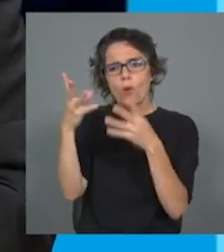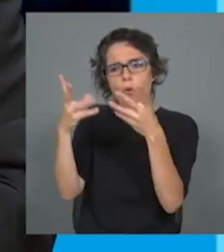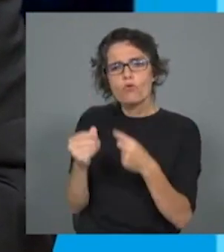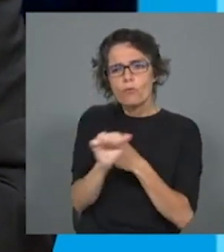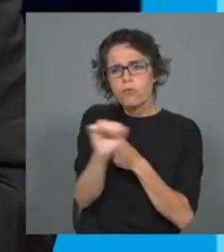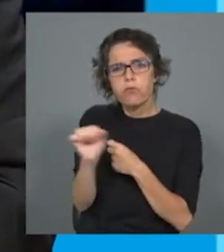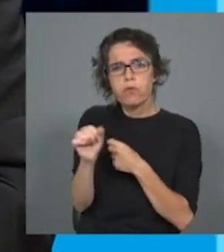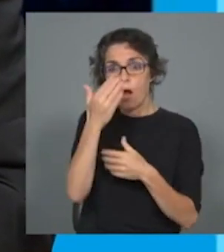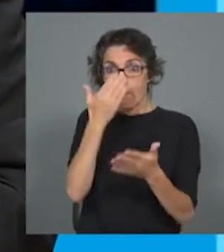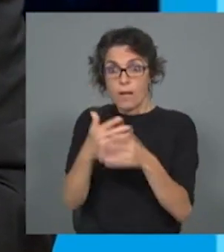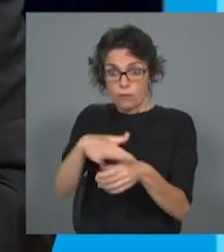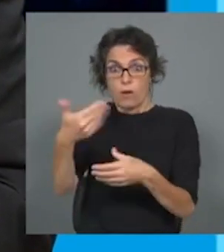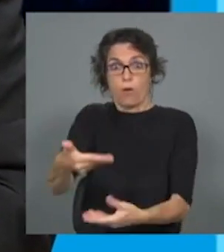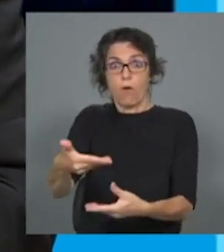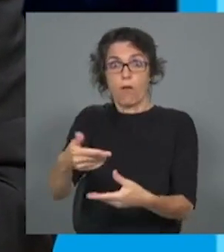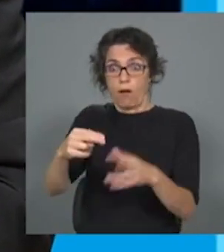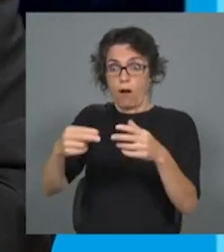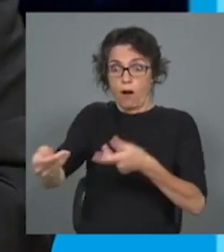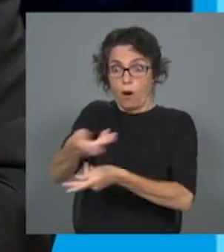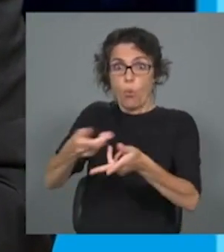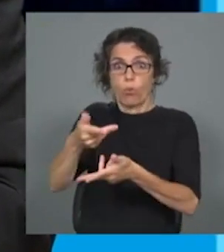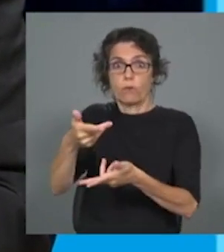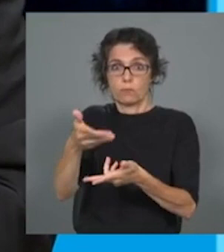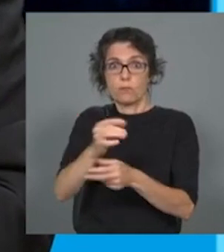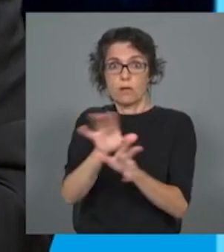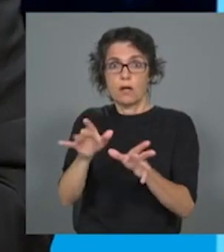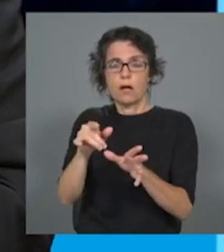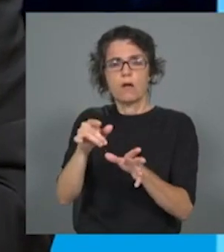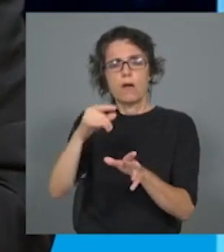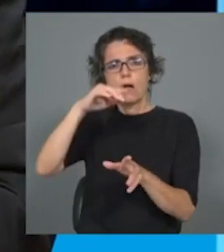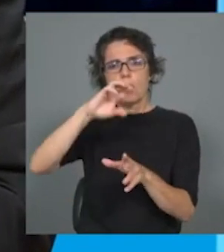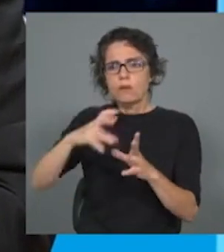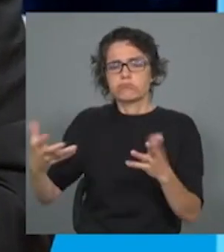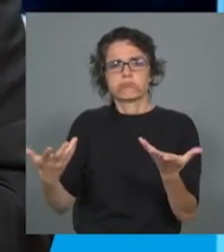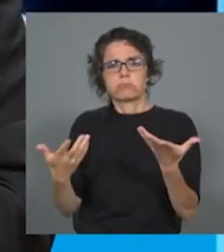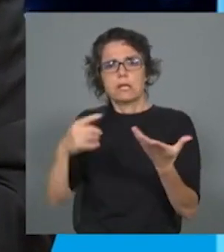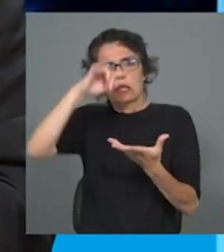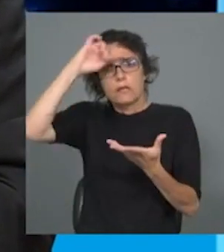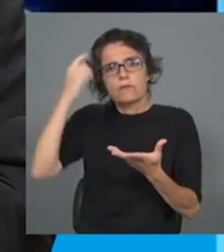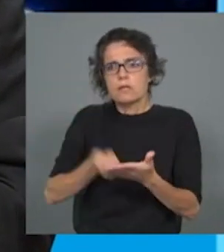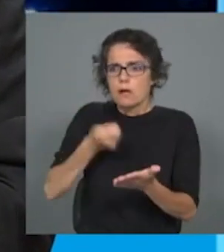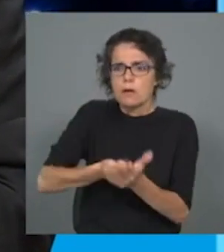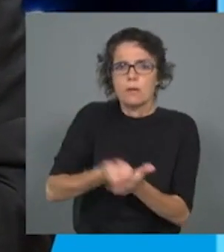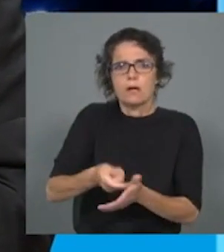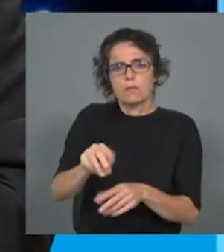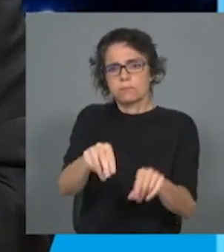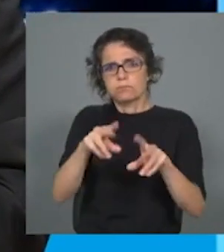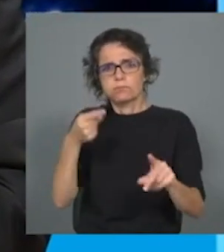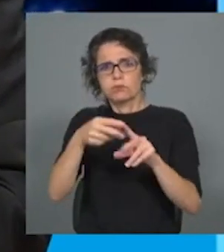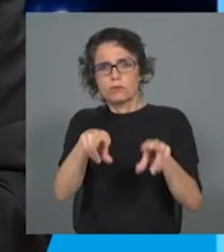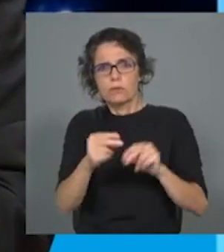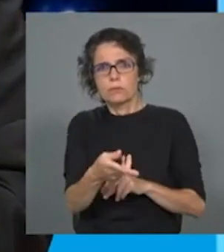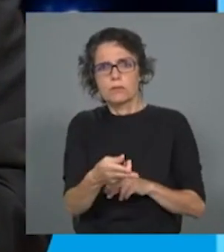toda que nós temos das dificuldades económicas de todos, é muito complicado que isso se possa fazer. Qual é a solução?